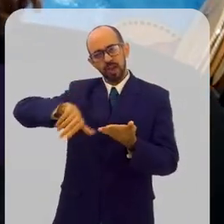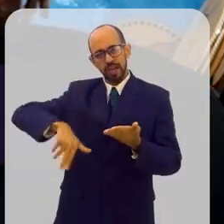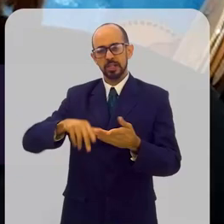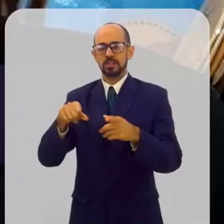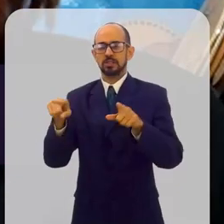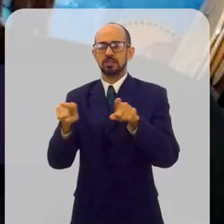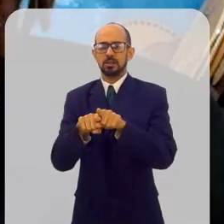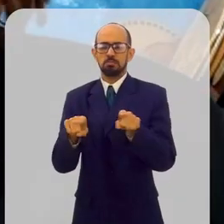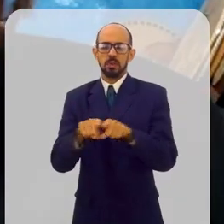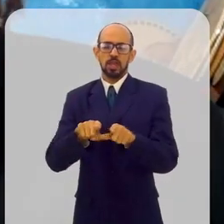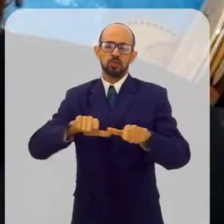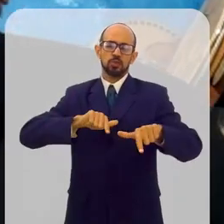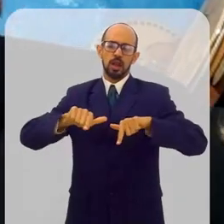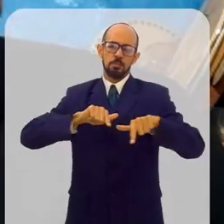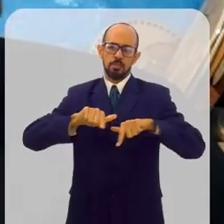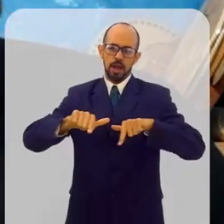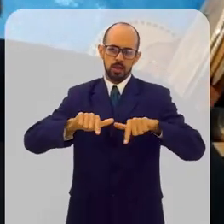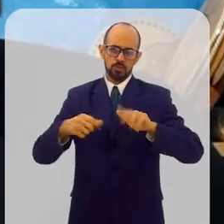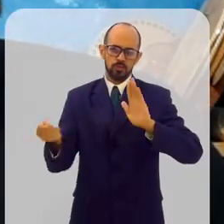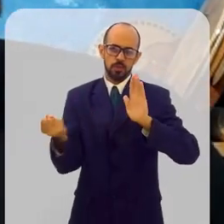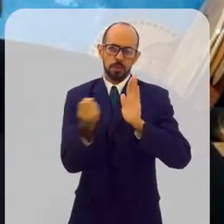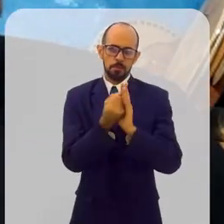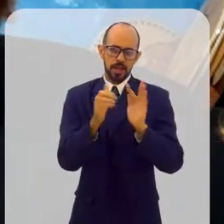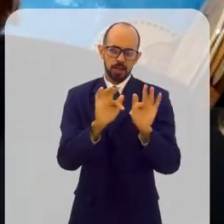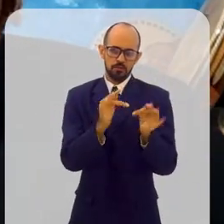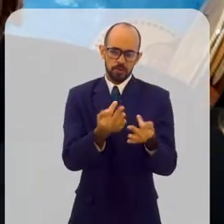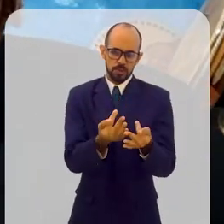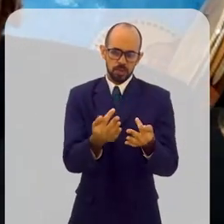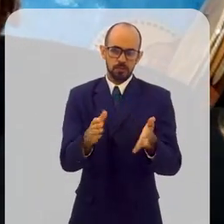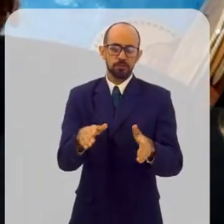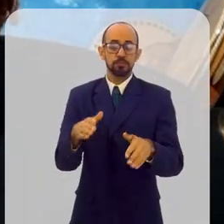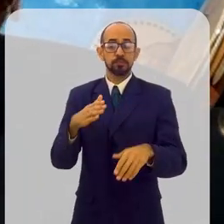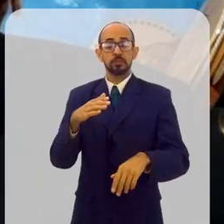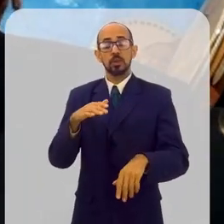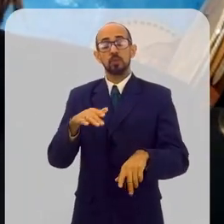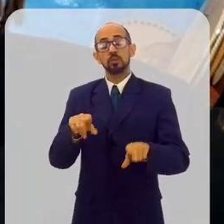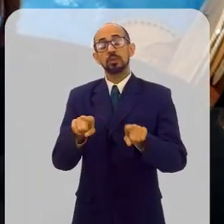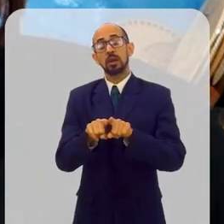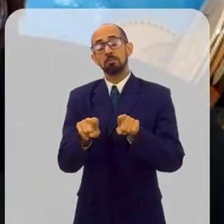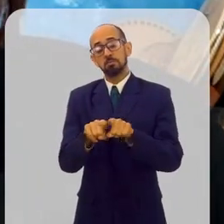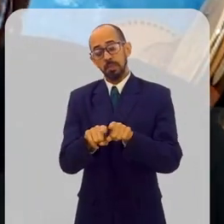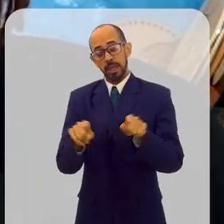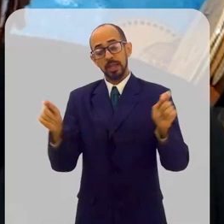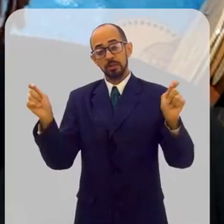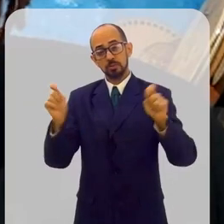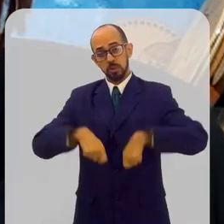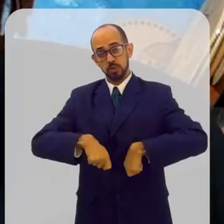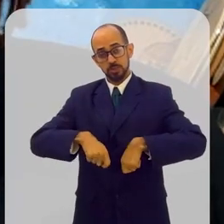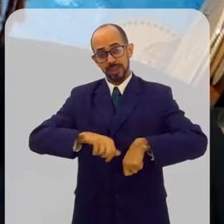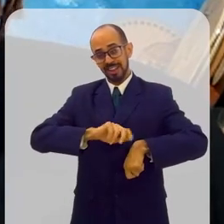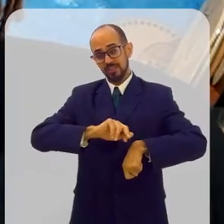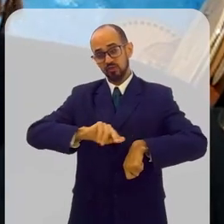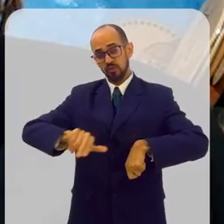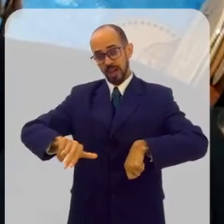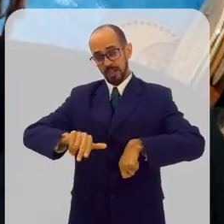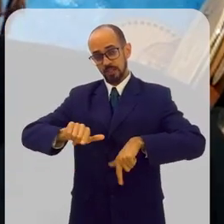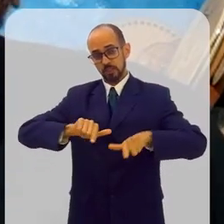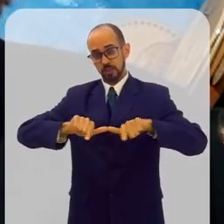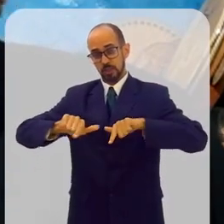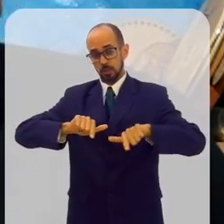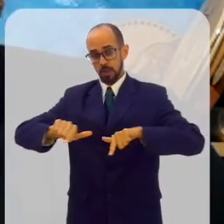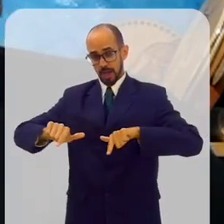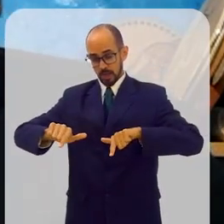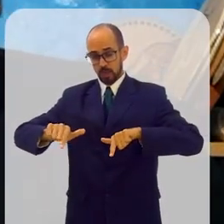com o exemplo da dinâmica do trabalho, que sempre marcou a minha família. E foi através também das possibilidades,